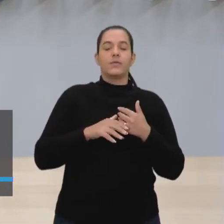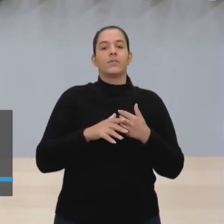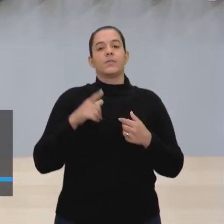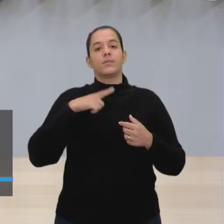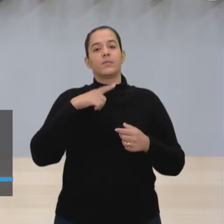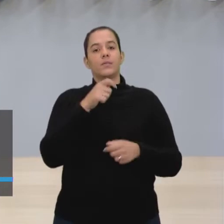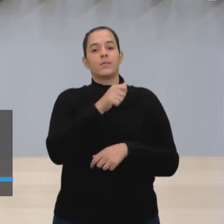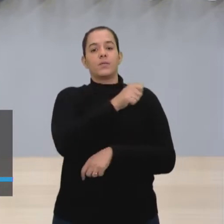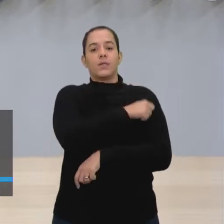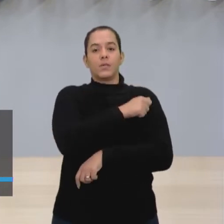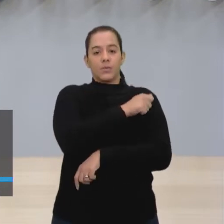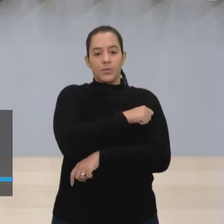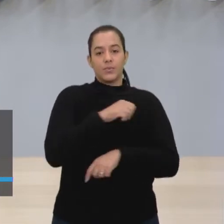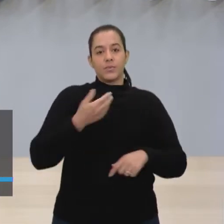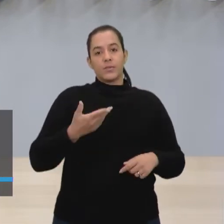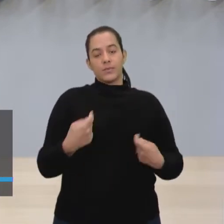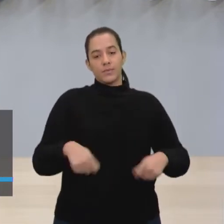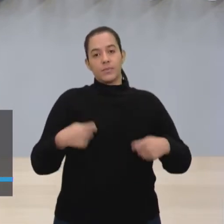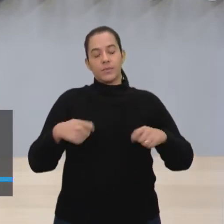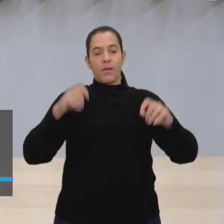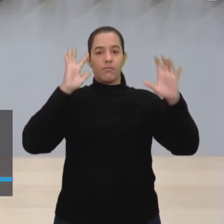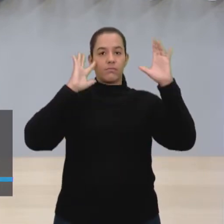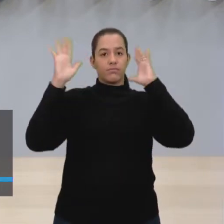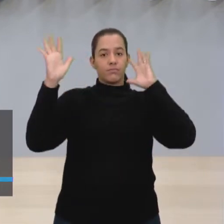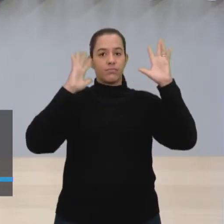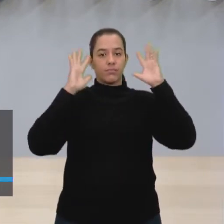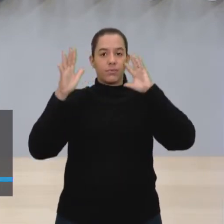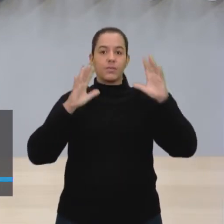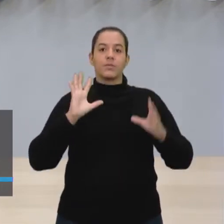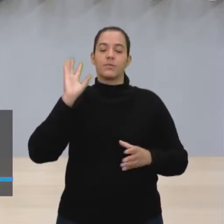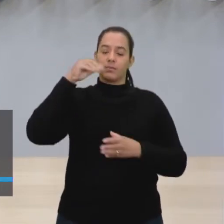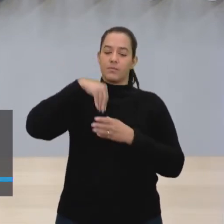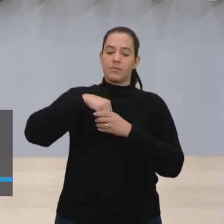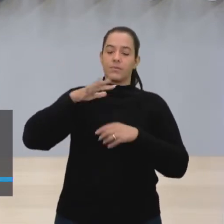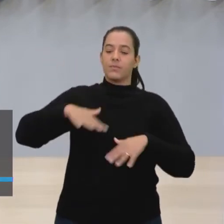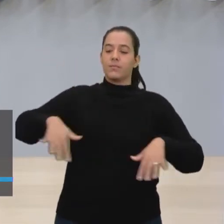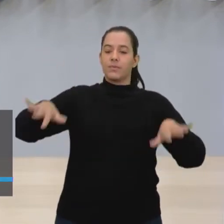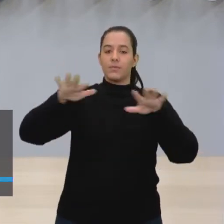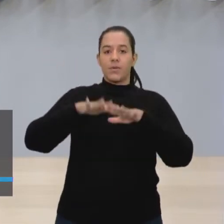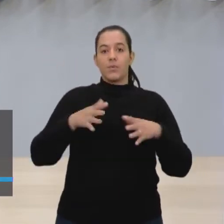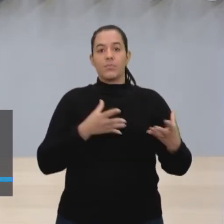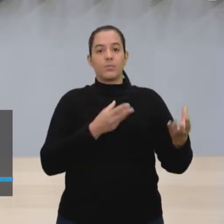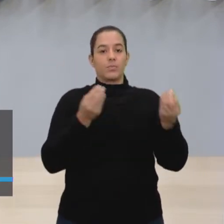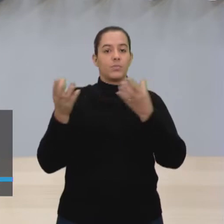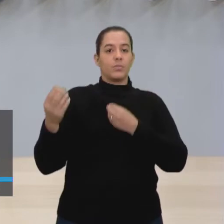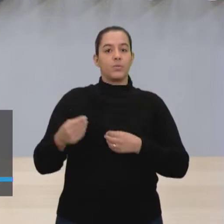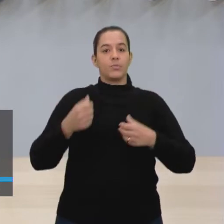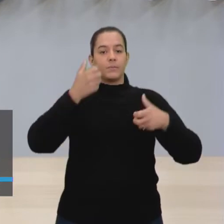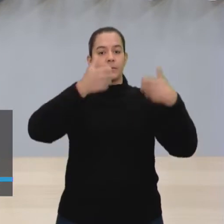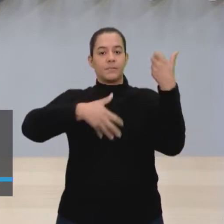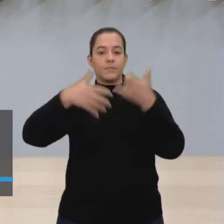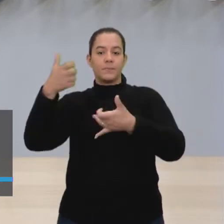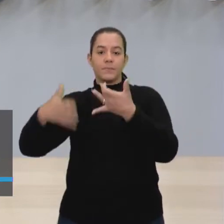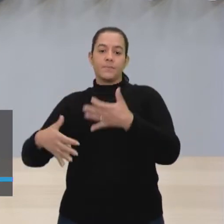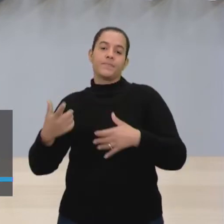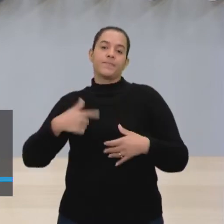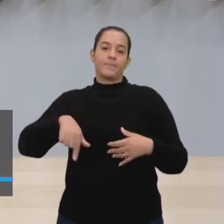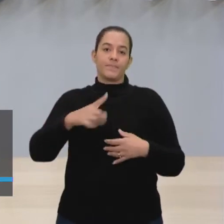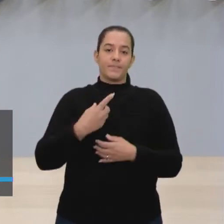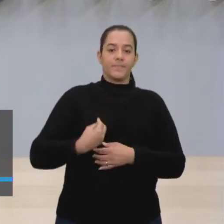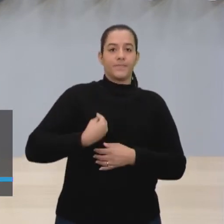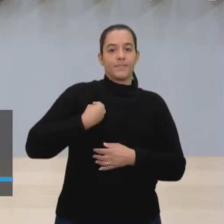Para tratar de jornal comunitário, pensar nos temas que estão no entorno dele, né? A maioria dos estudantes aí vive